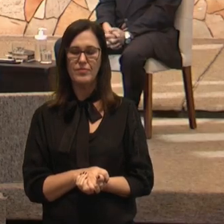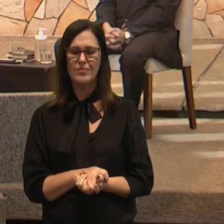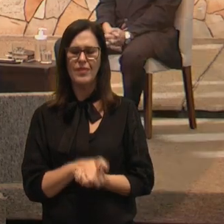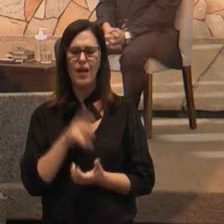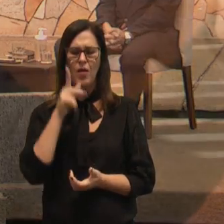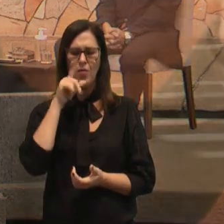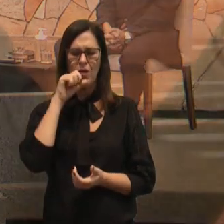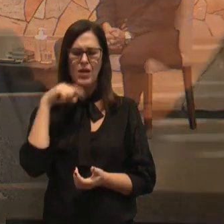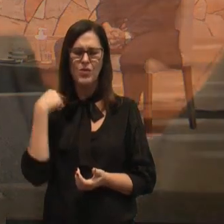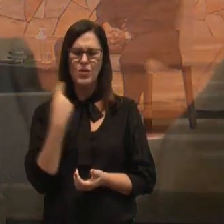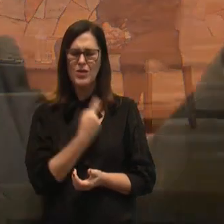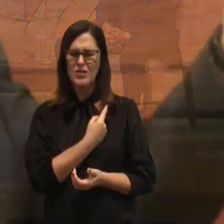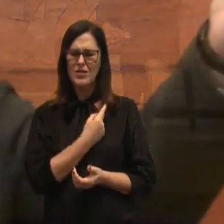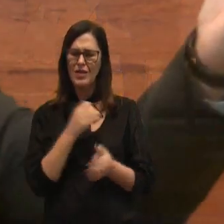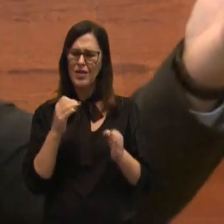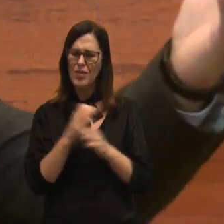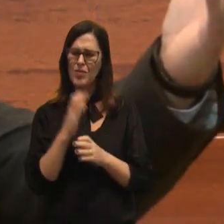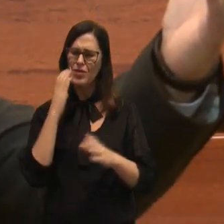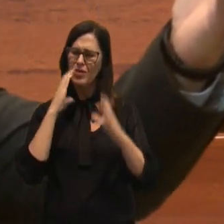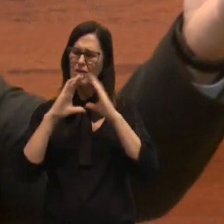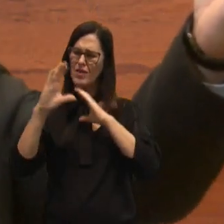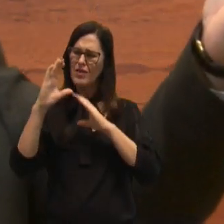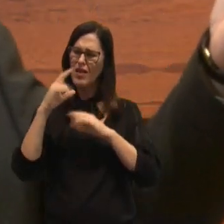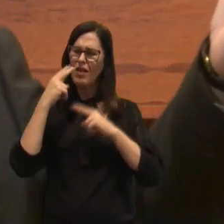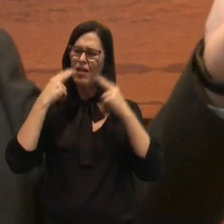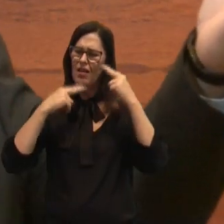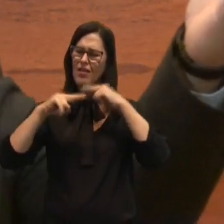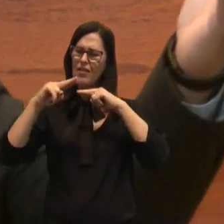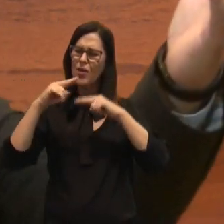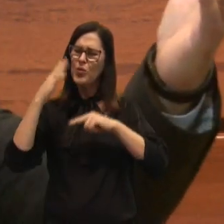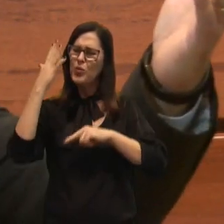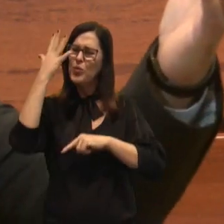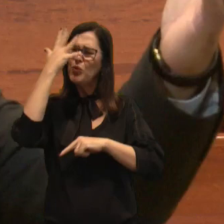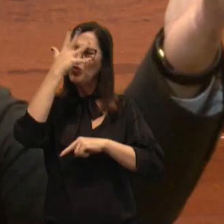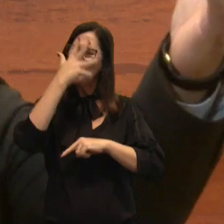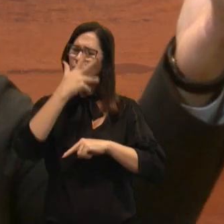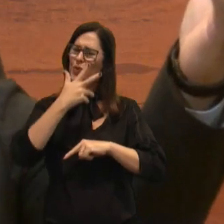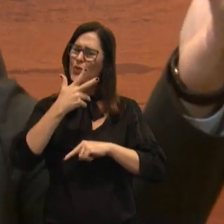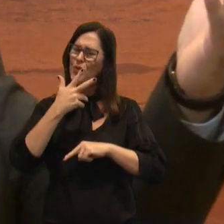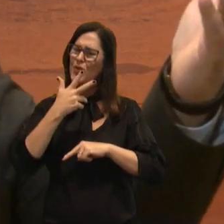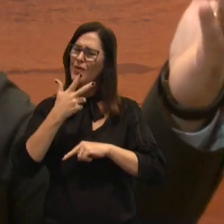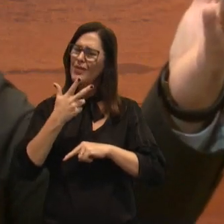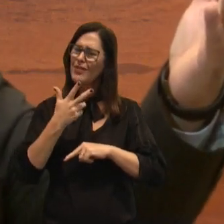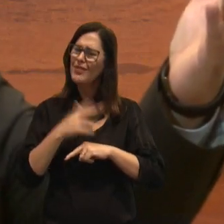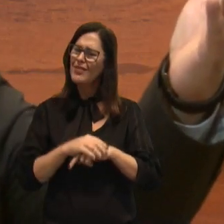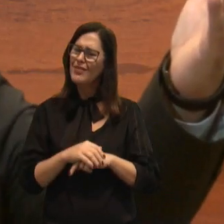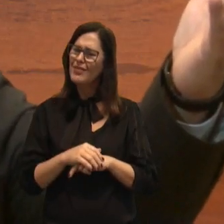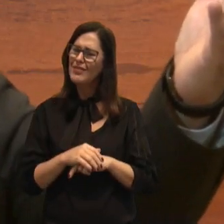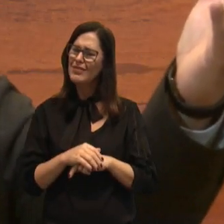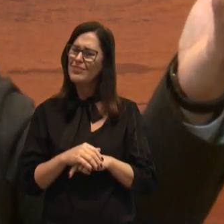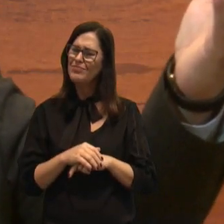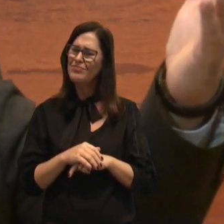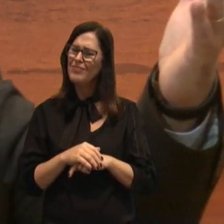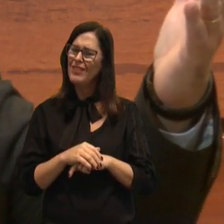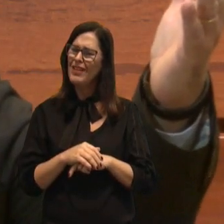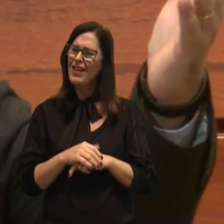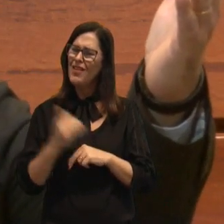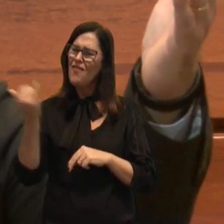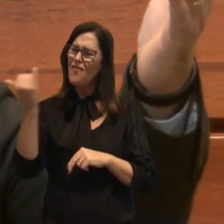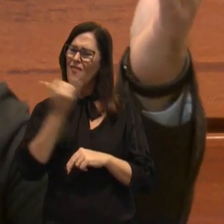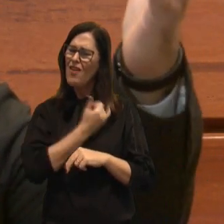Pai, nós acabamos de cantar este hino tão bonito, Senhor, tão lindo, que fala ao